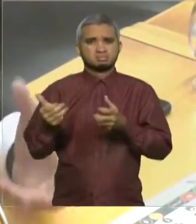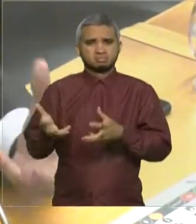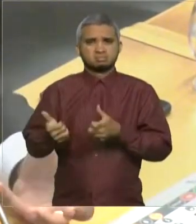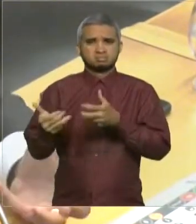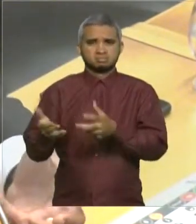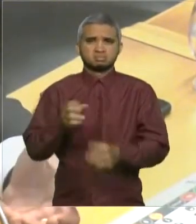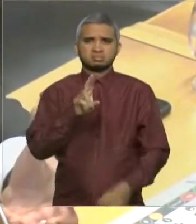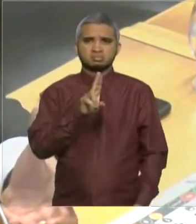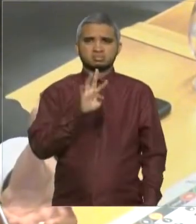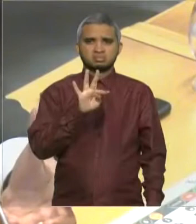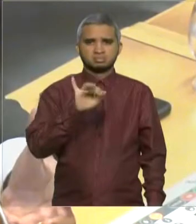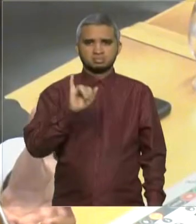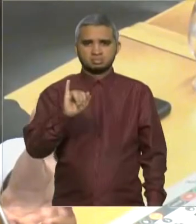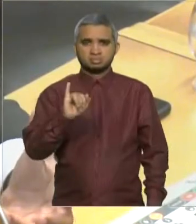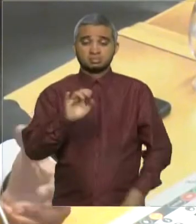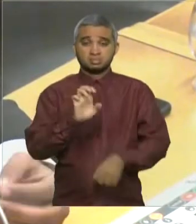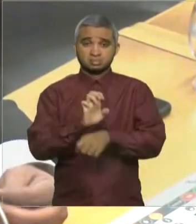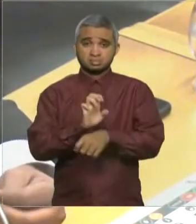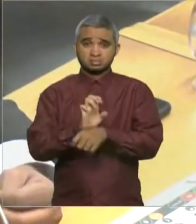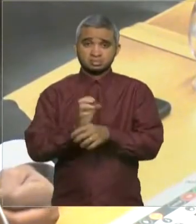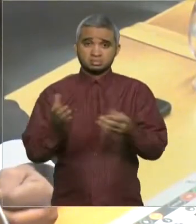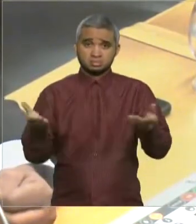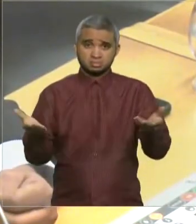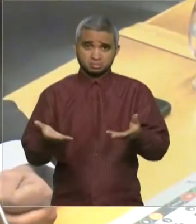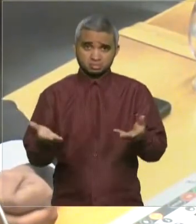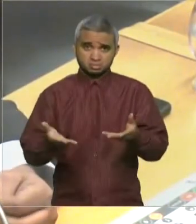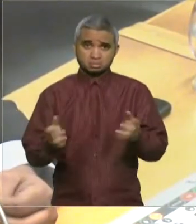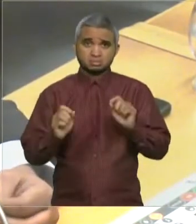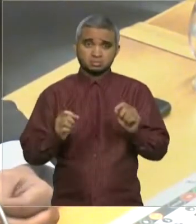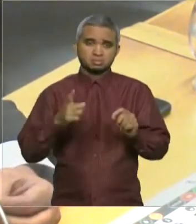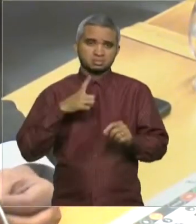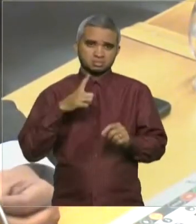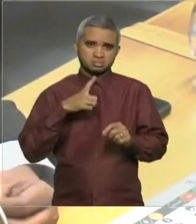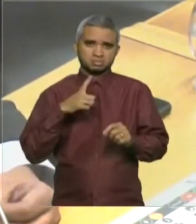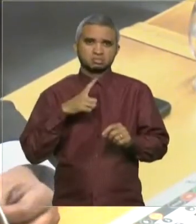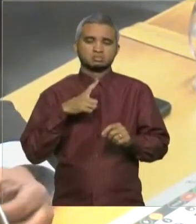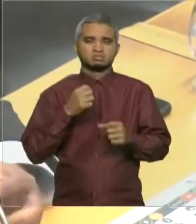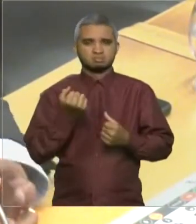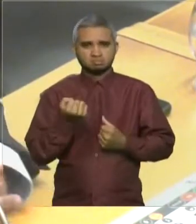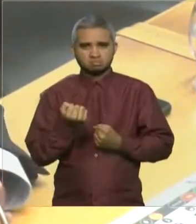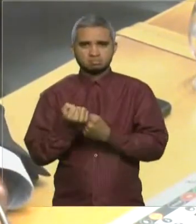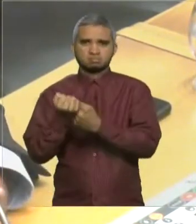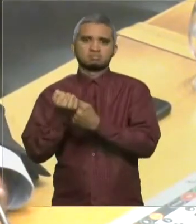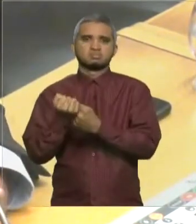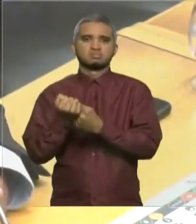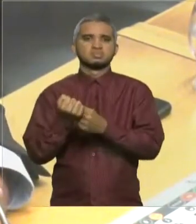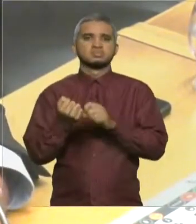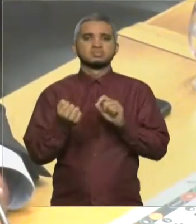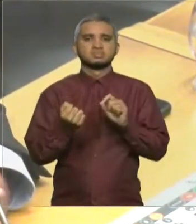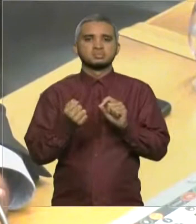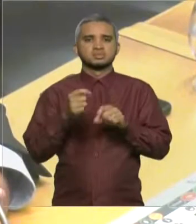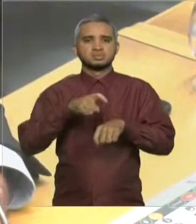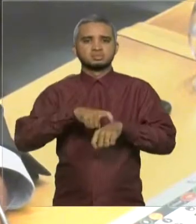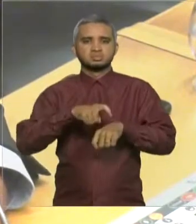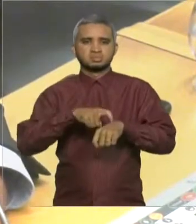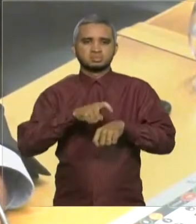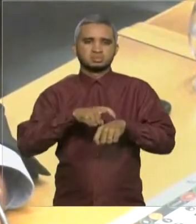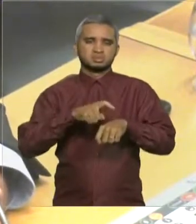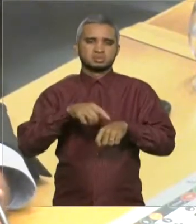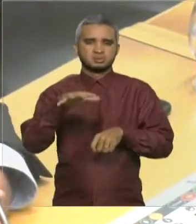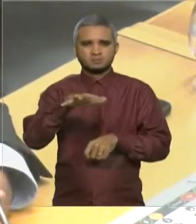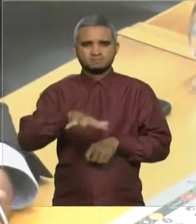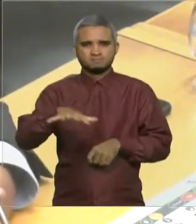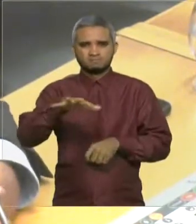e o Estado hoje reforça esta rede. No momento de crise, onde você não olha